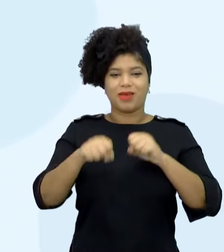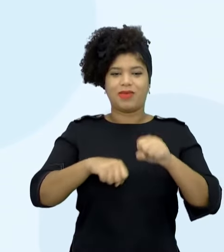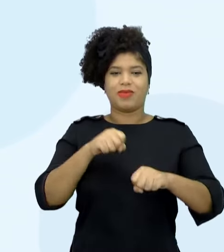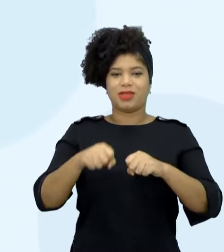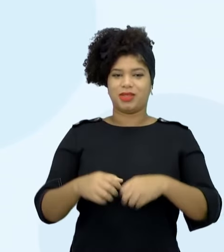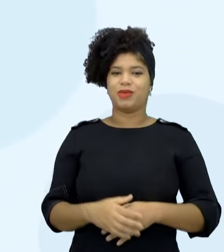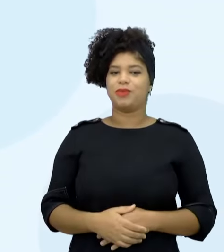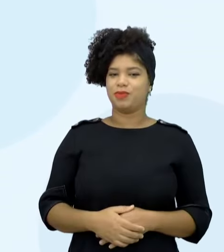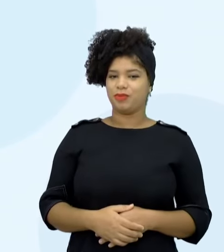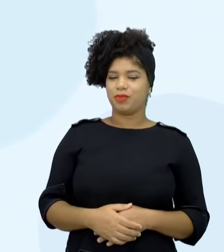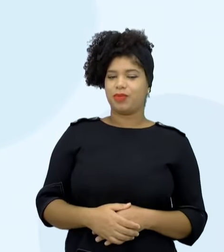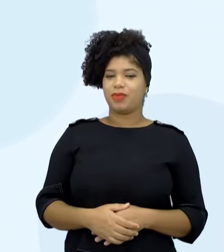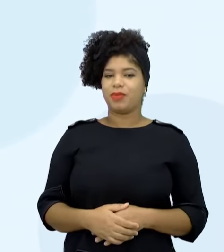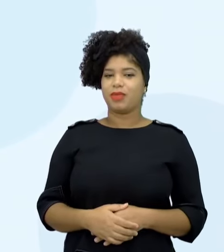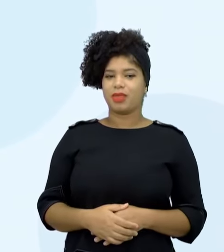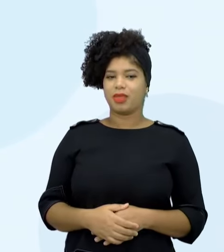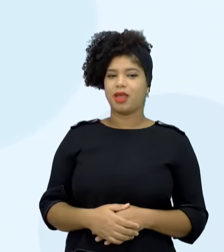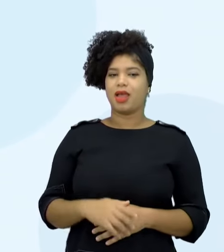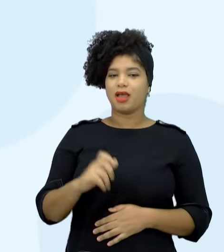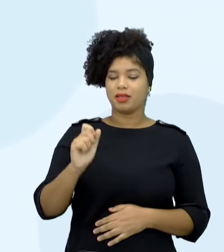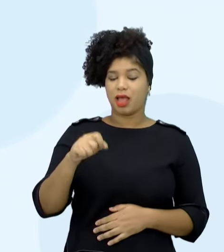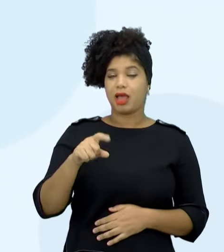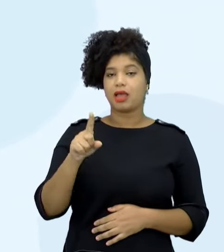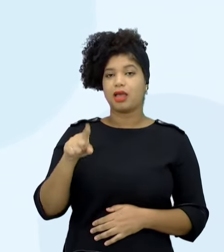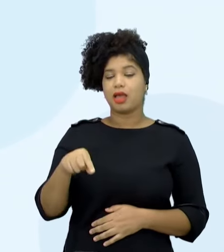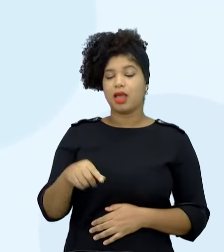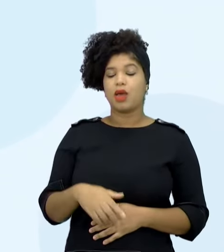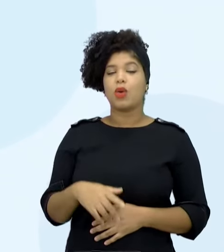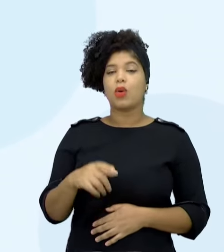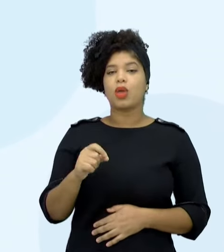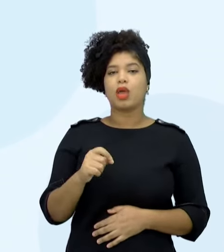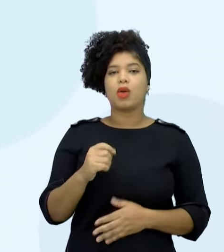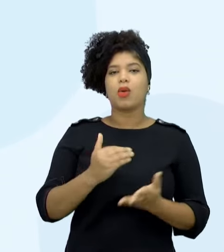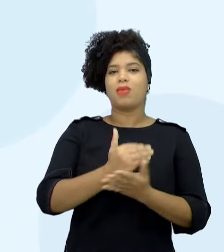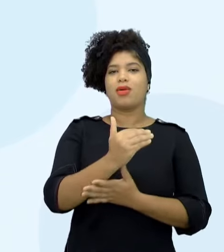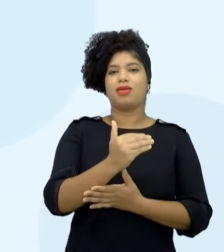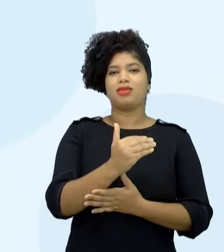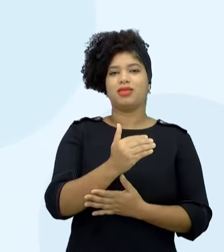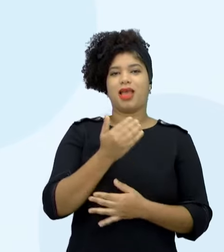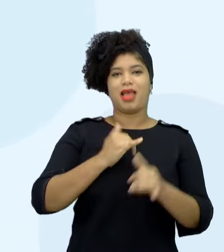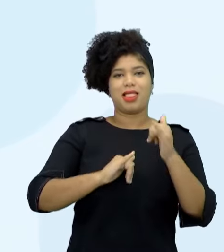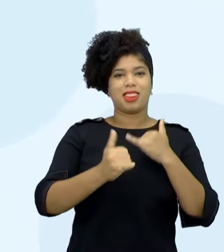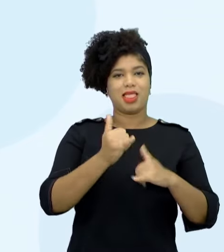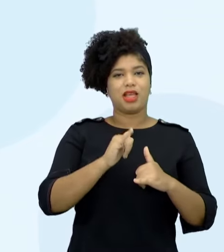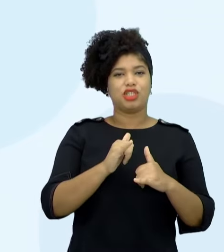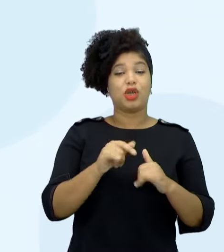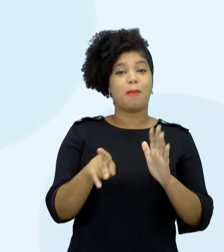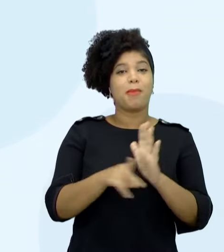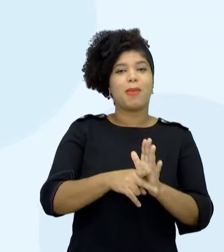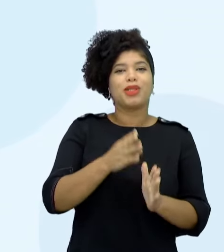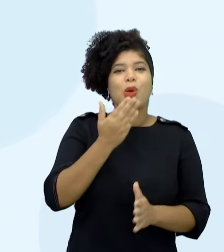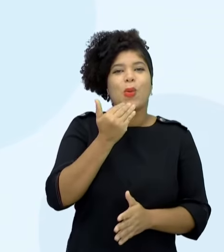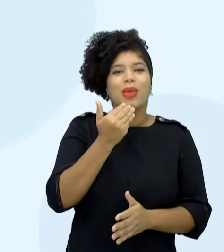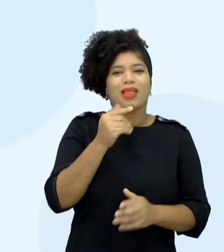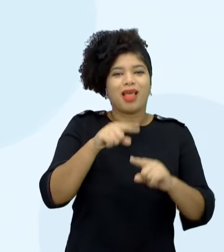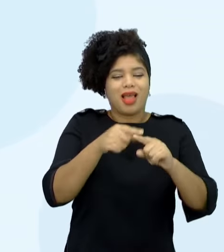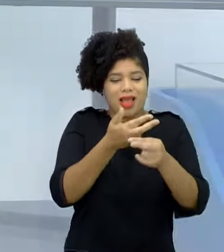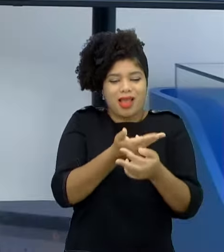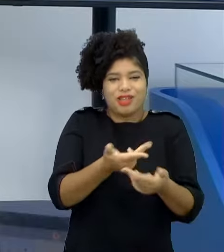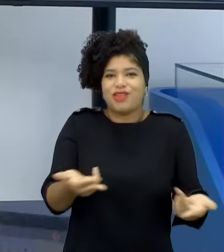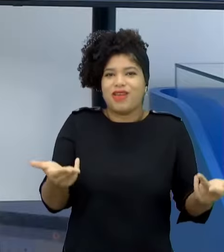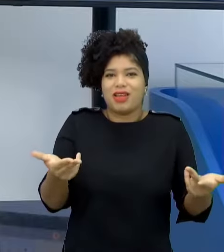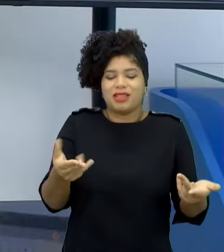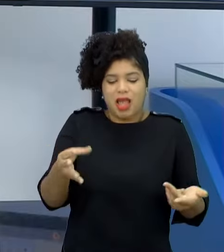convertida, né? Se a gente quiser enfeitar um pouquinho, ficar um sistema mais completo, ele usa energia química, energia potencial química presente em todos